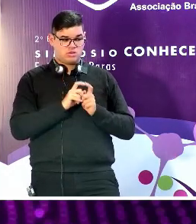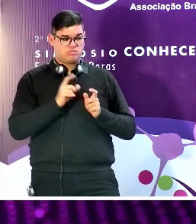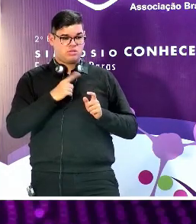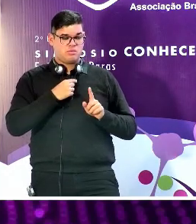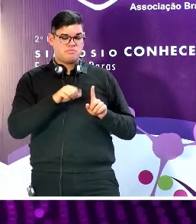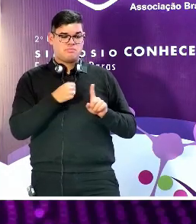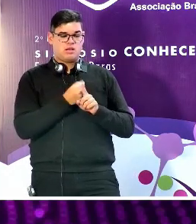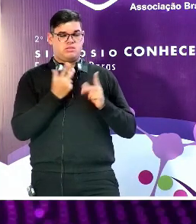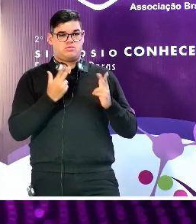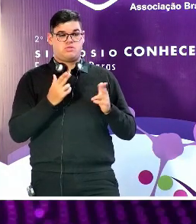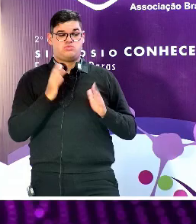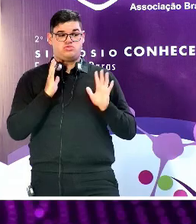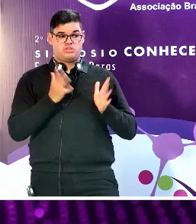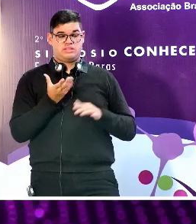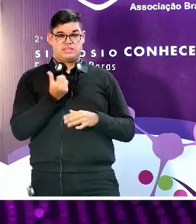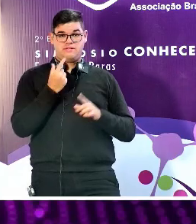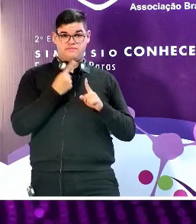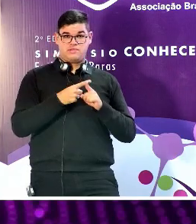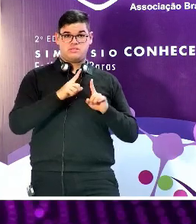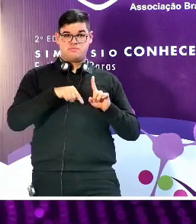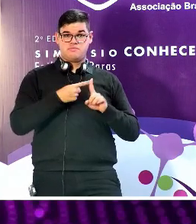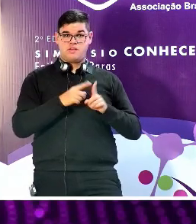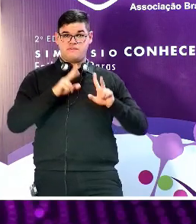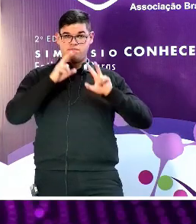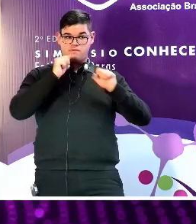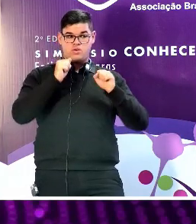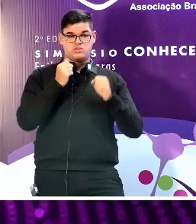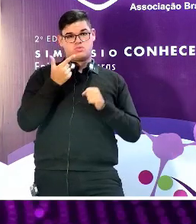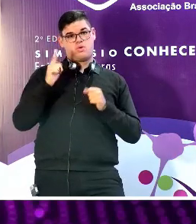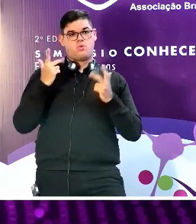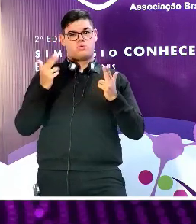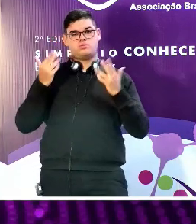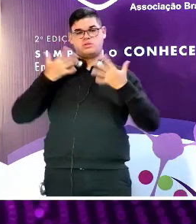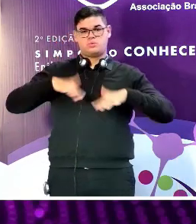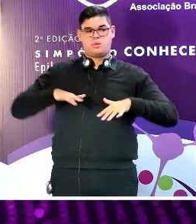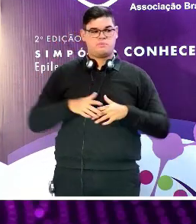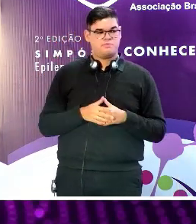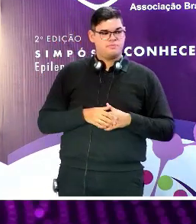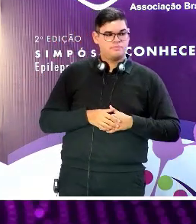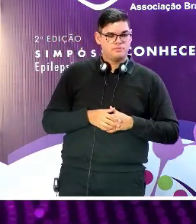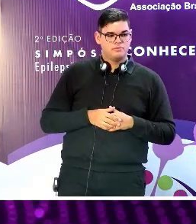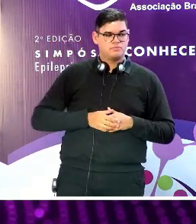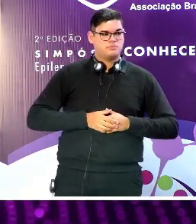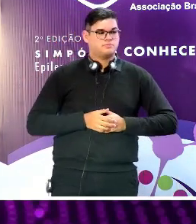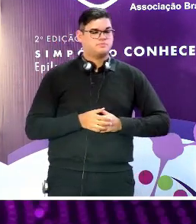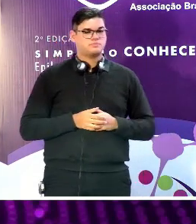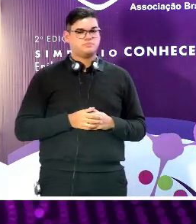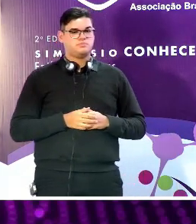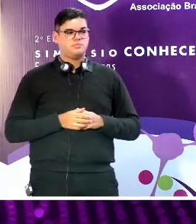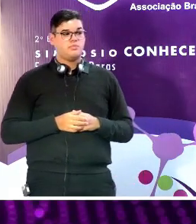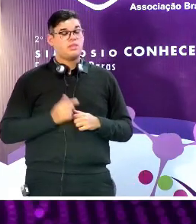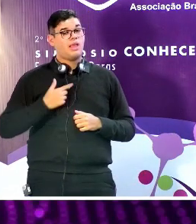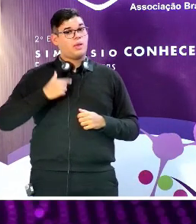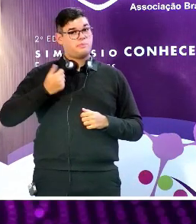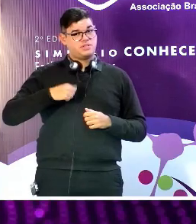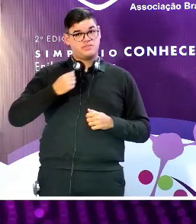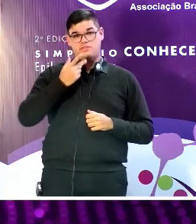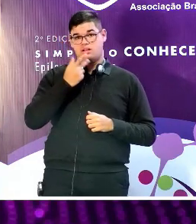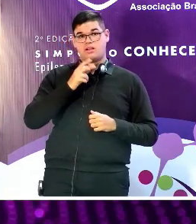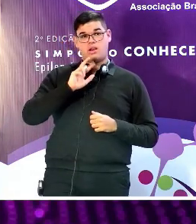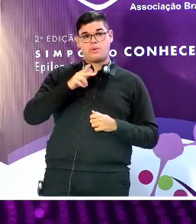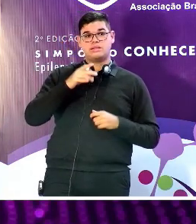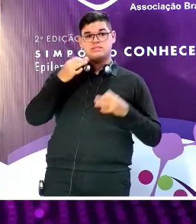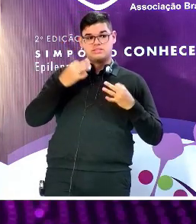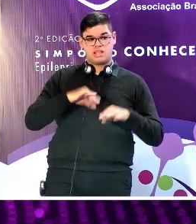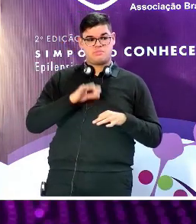ela foi 6 vezes, então, mais potente que o natural. Eu tenho que dizer que não é sempre que a gente acerta o desenho